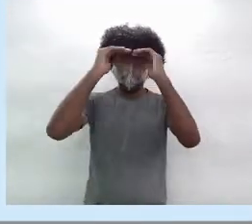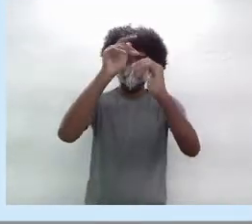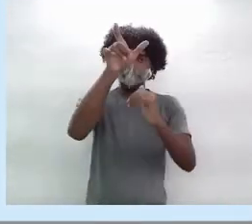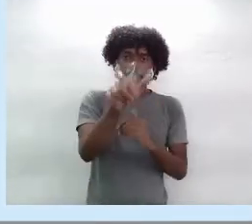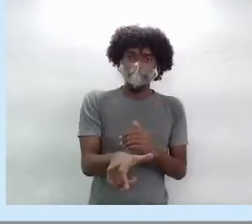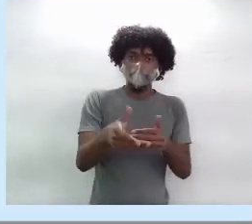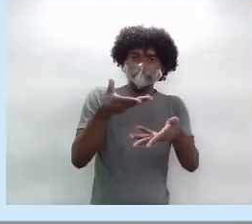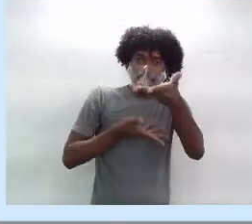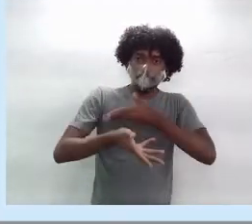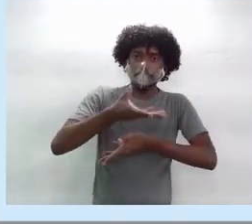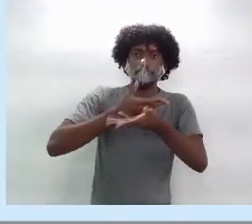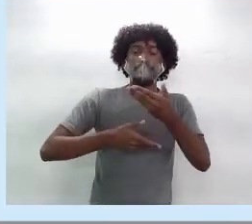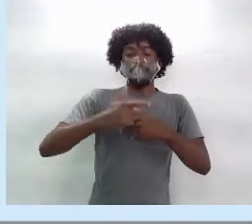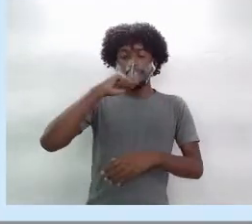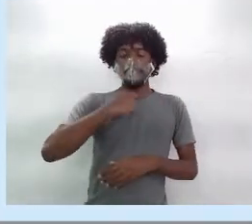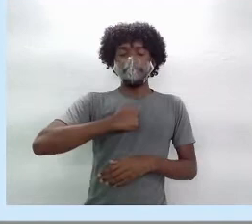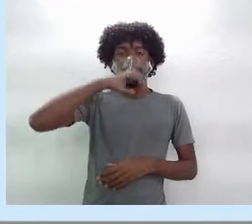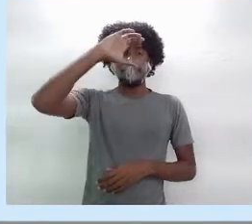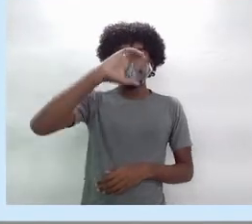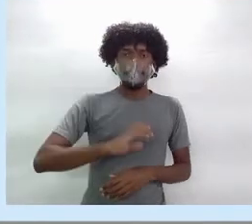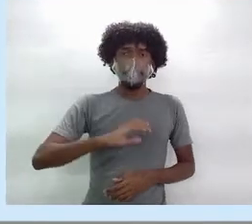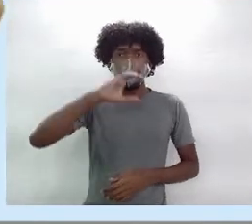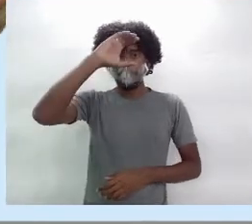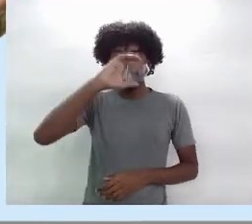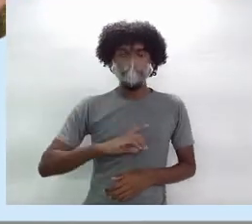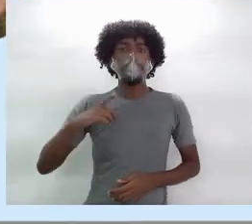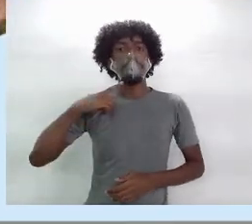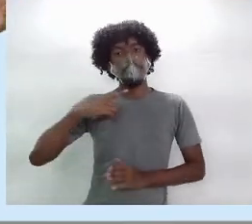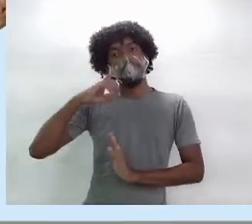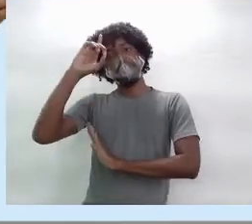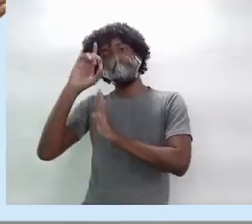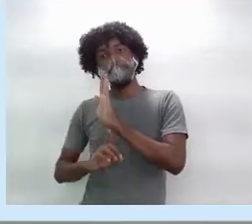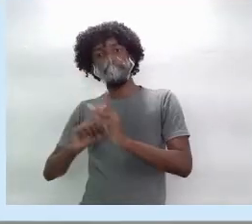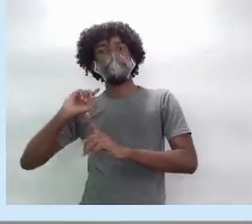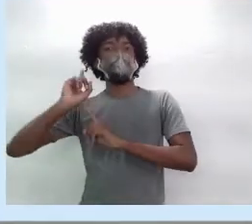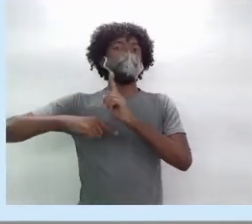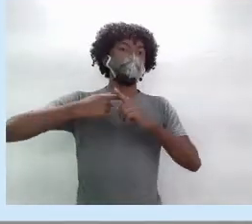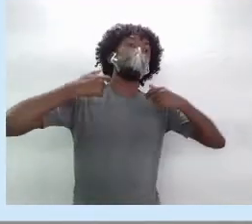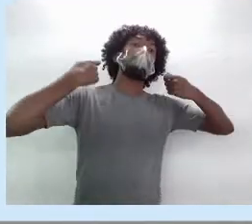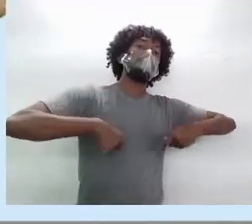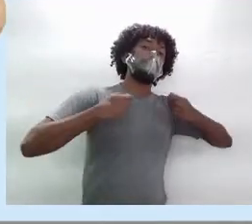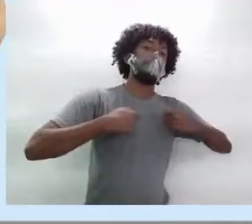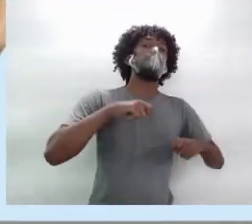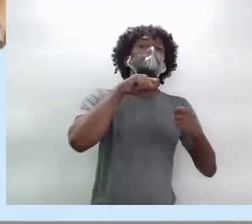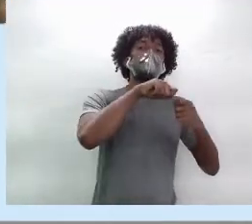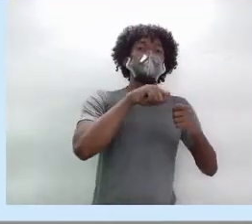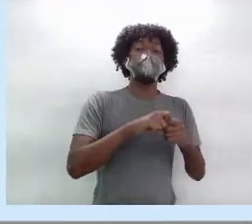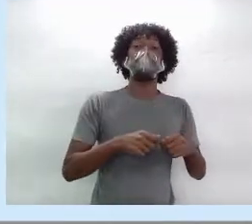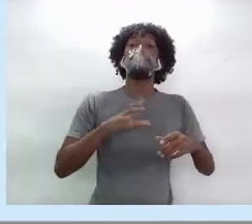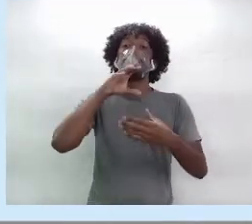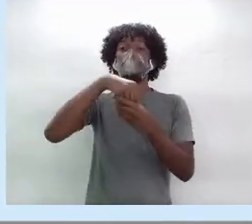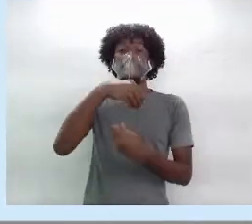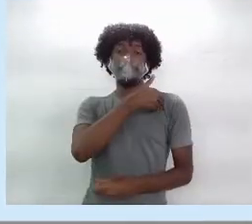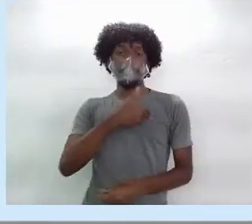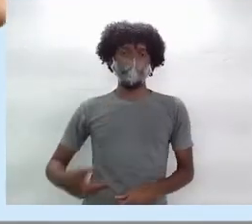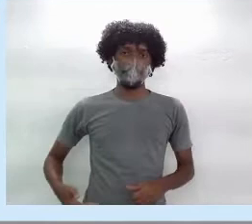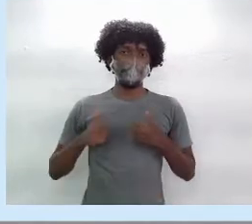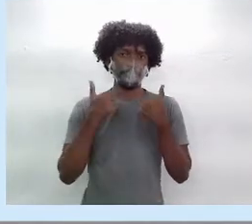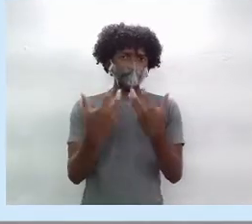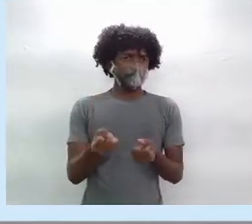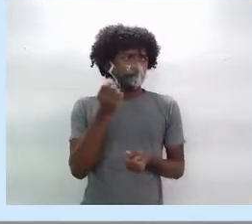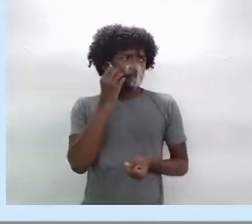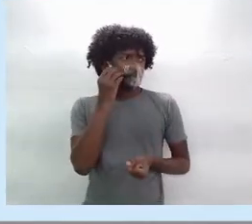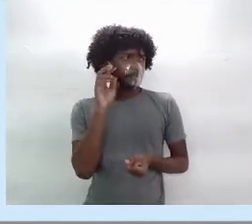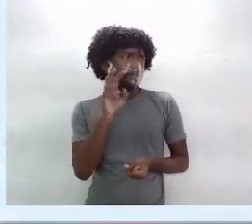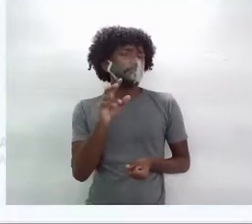cidadão. E nós aprendemos o quê? Que o cidadão tem direitos e tem deveres no Estado. Então vamos ver aqui.